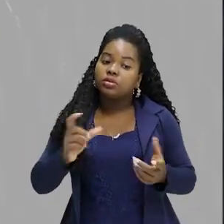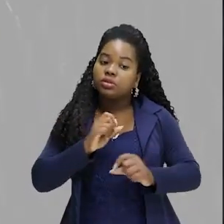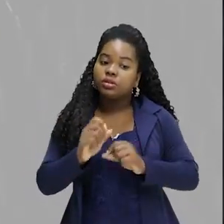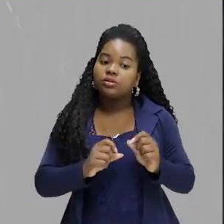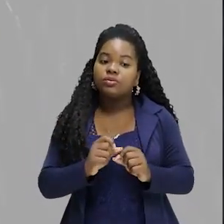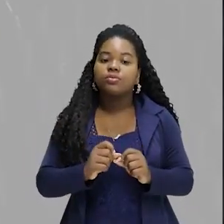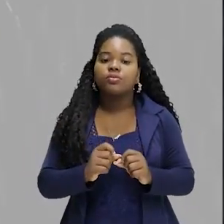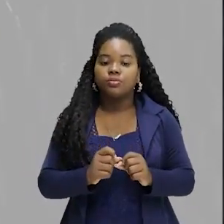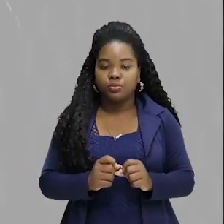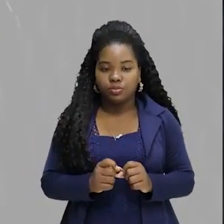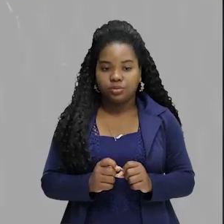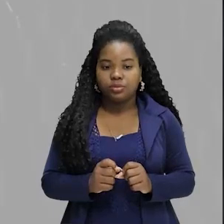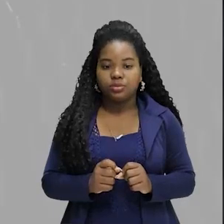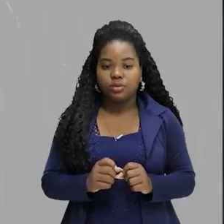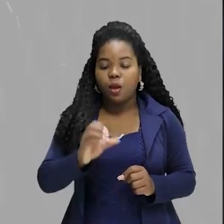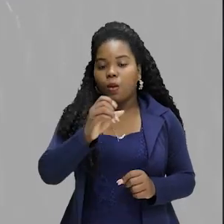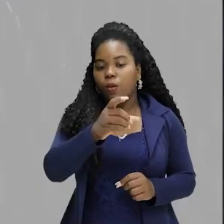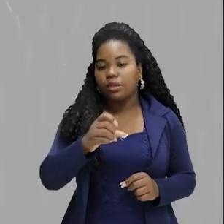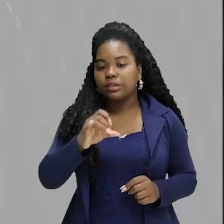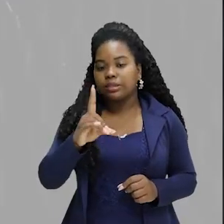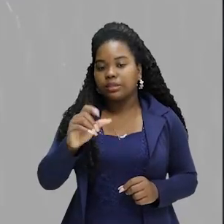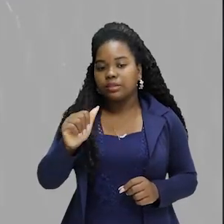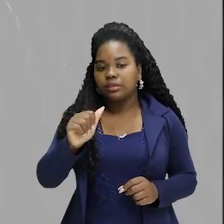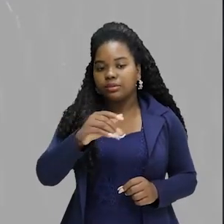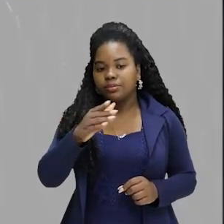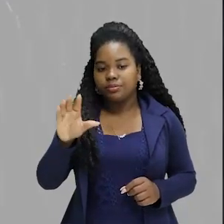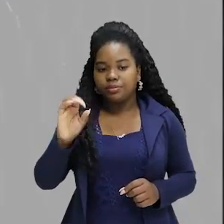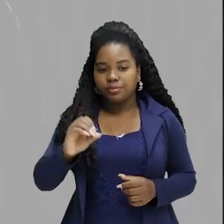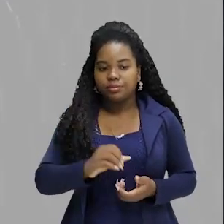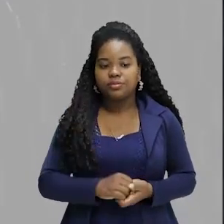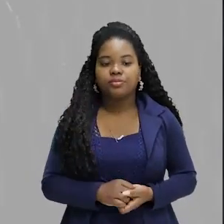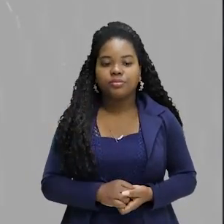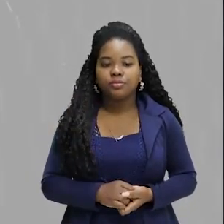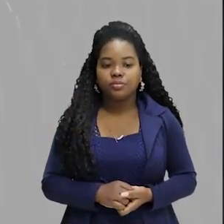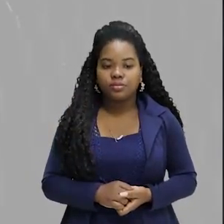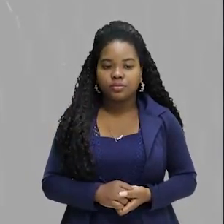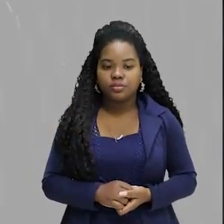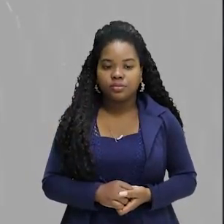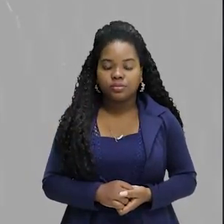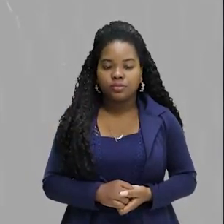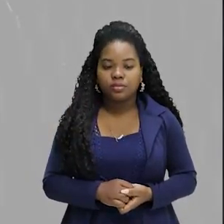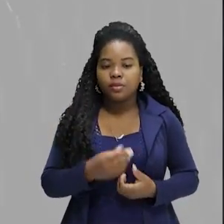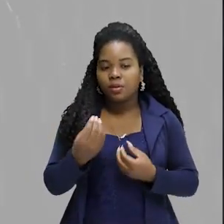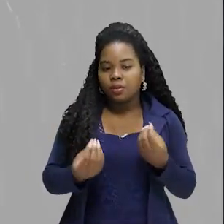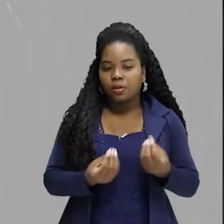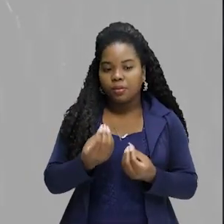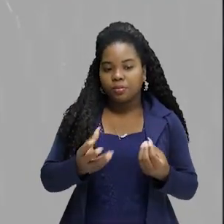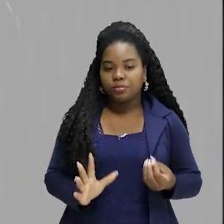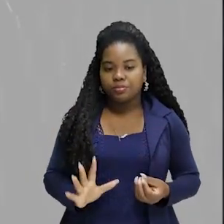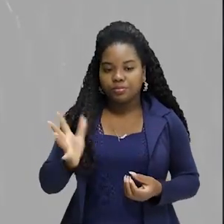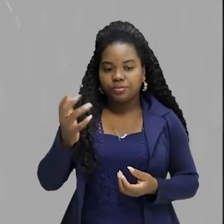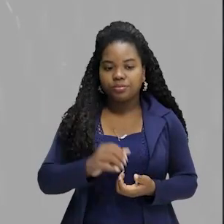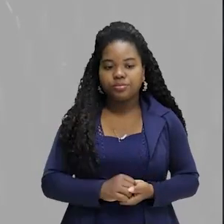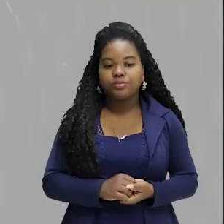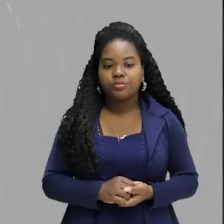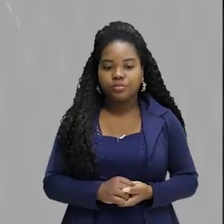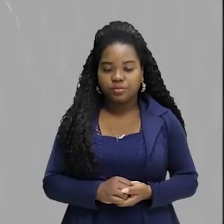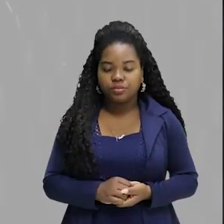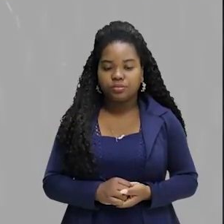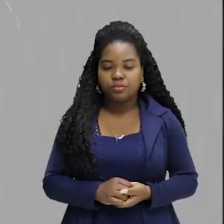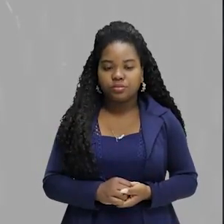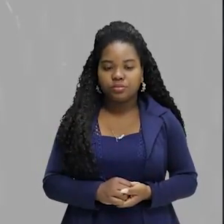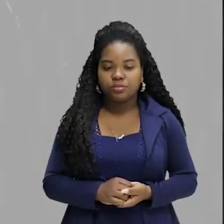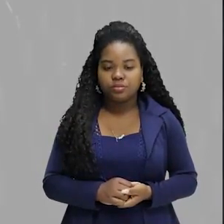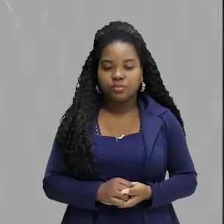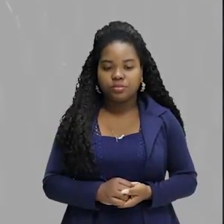só, as reações de oxidação. Como que os aldeídos e as cetonas